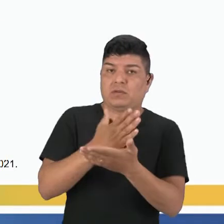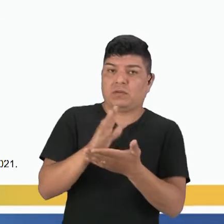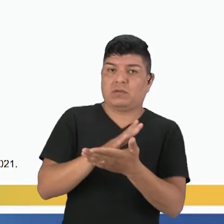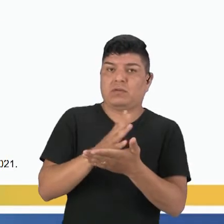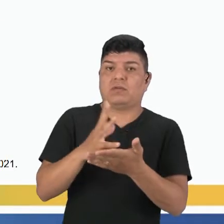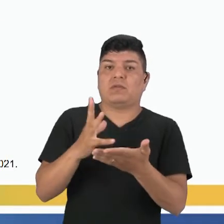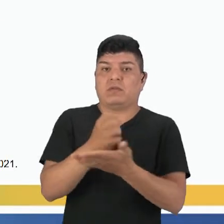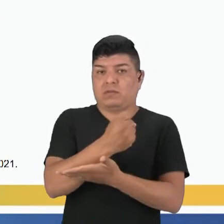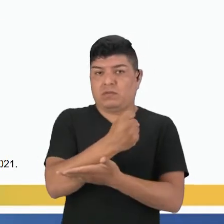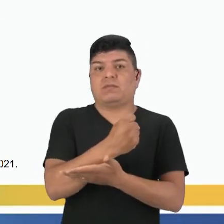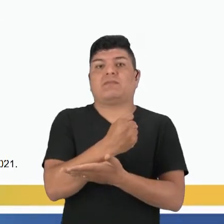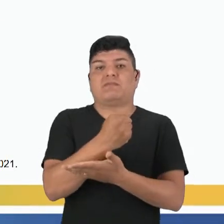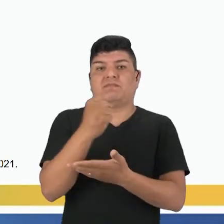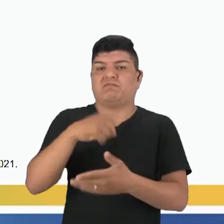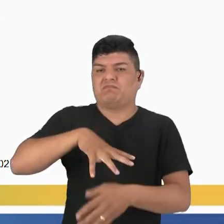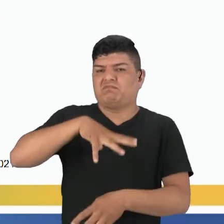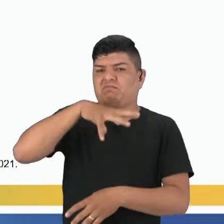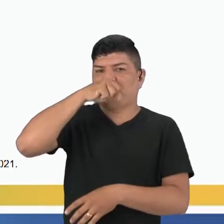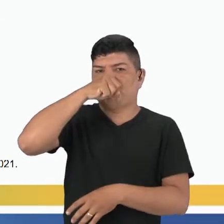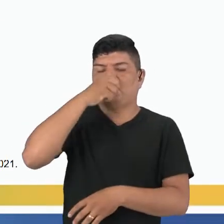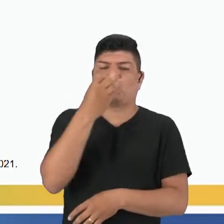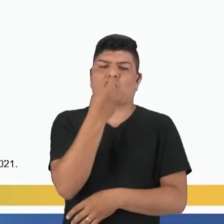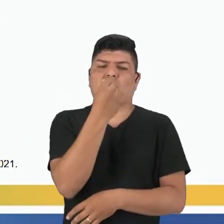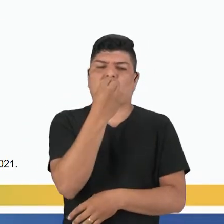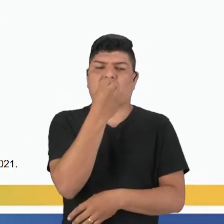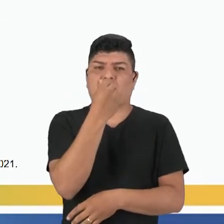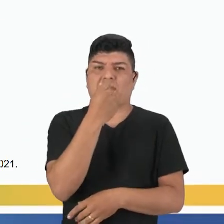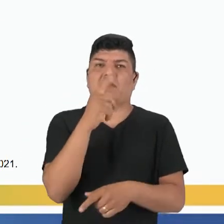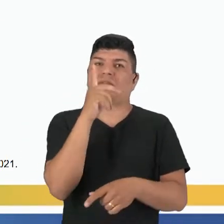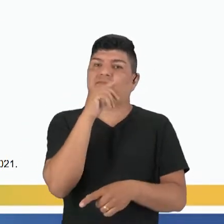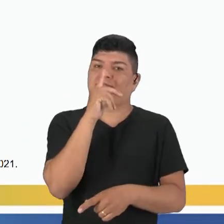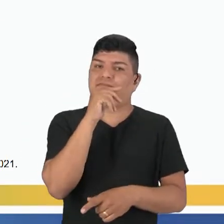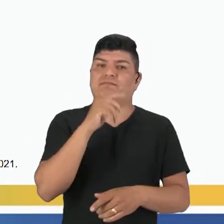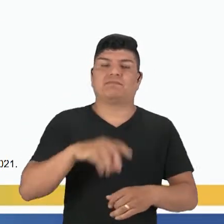as substâncias que causam cheiro e gosto na água.